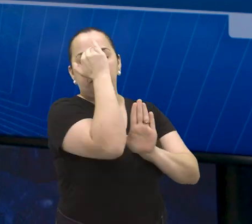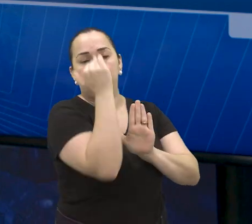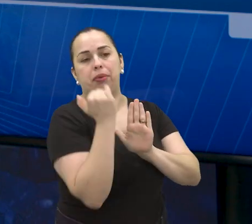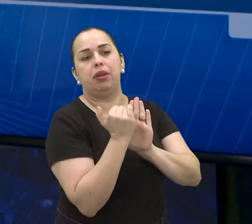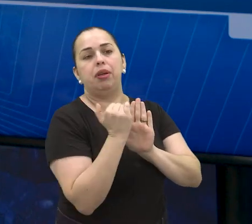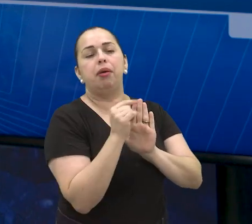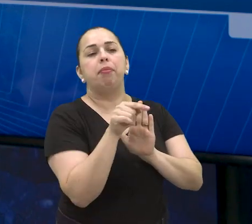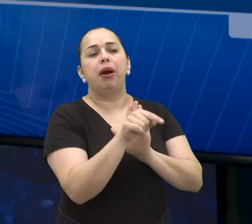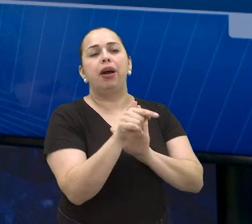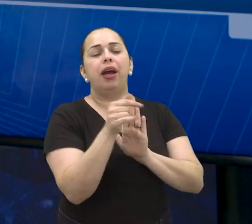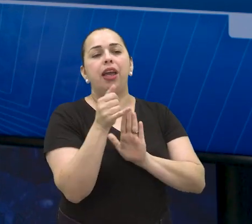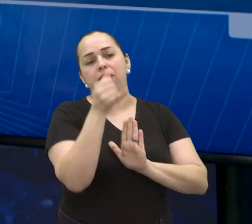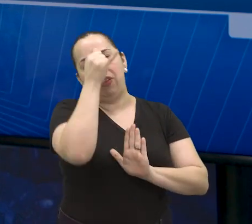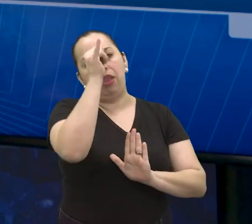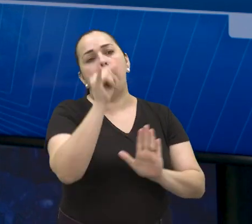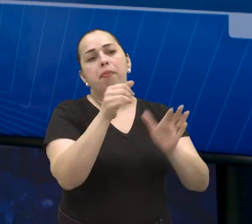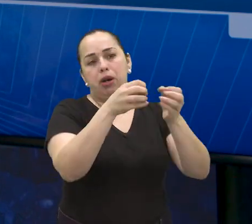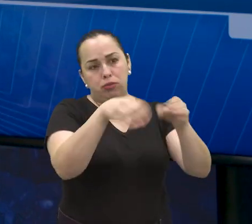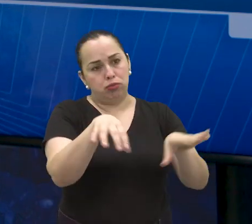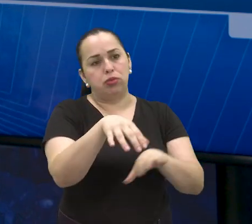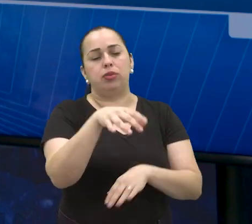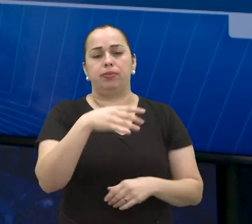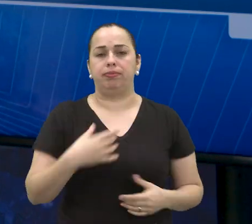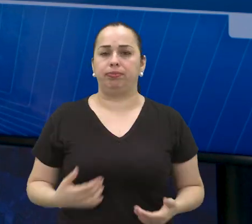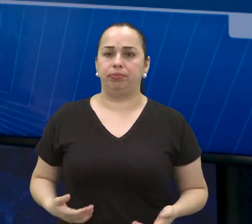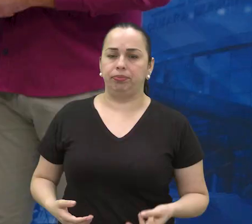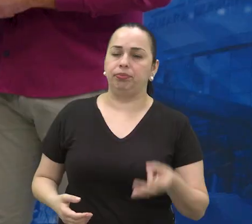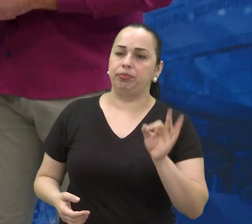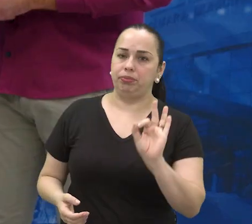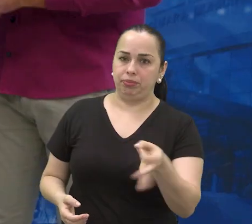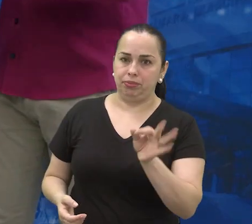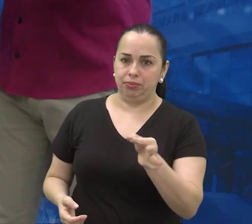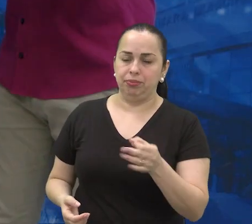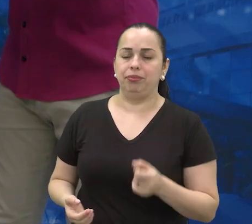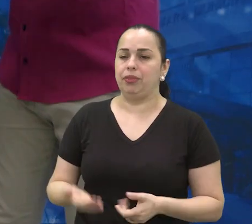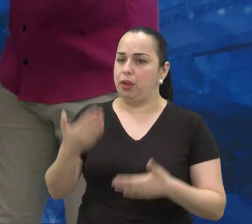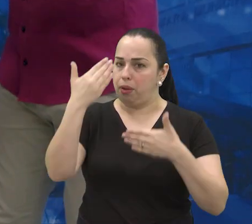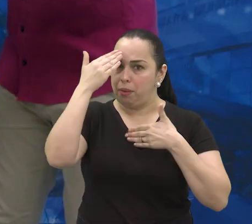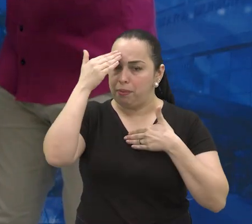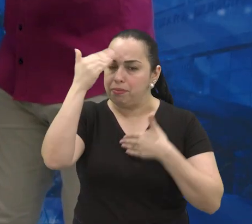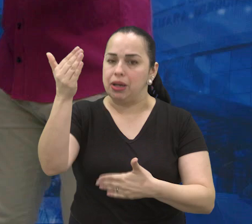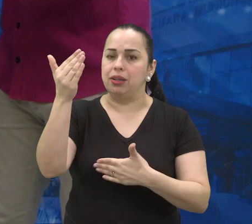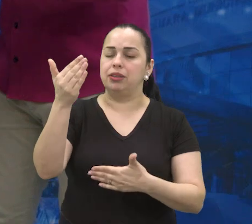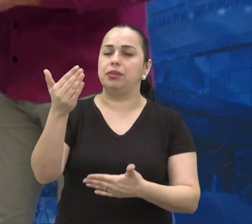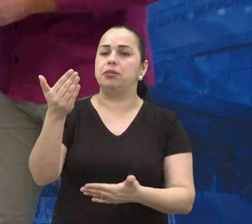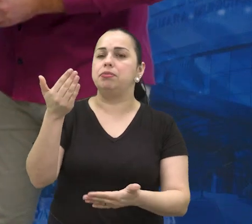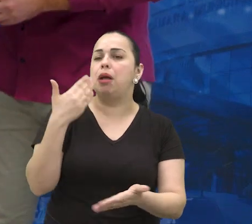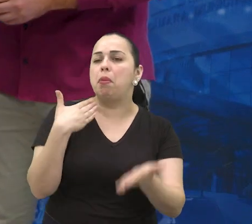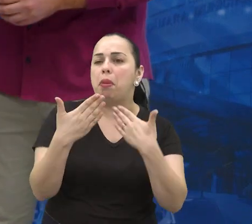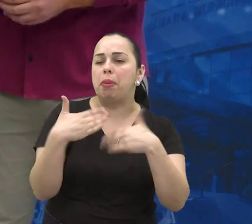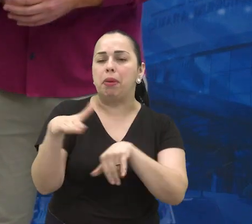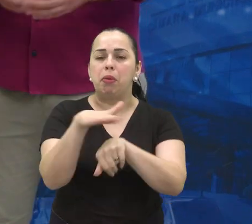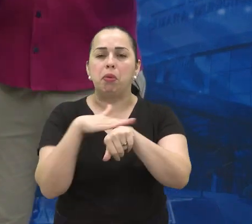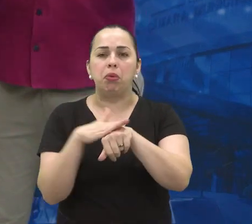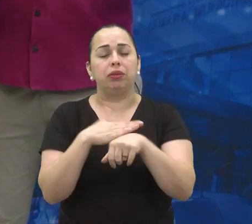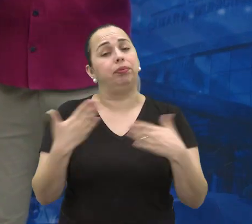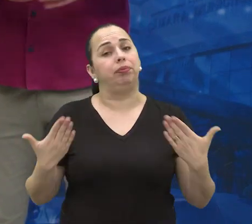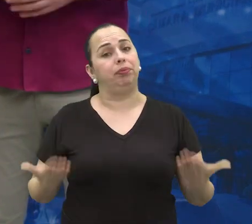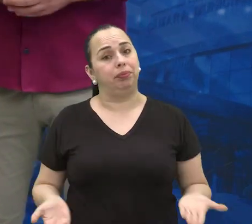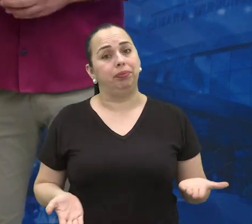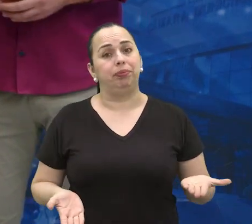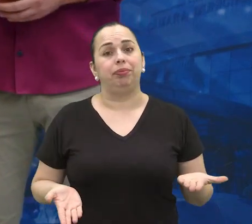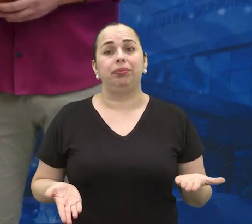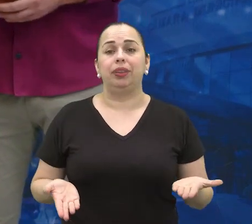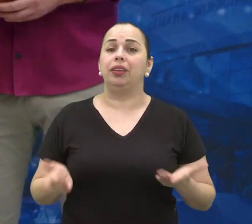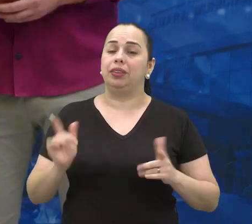não saiam prejudicadas nesse processo. Perfeito. Muito obrigado pelo bate-papo. Então é